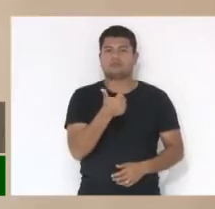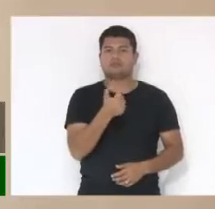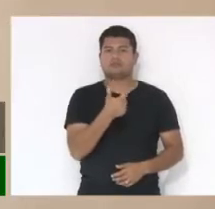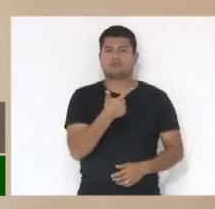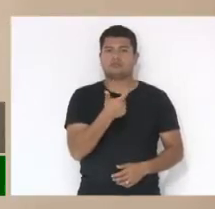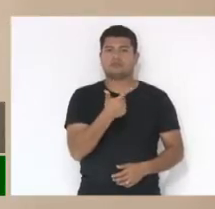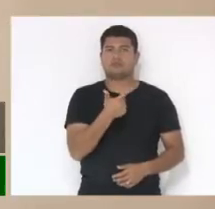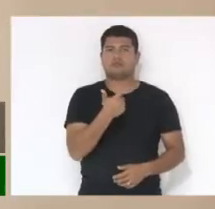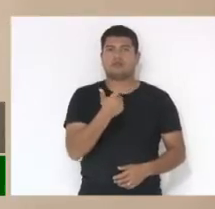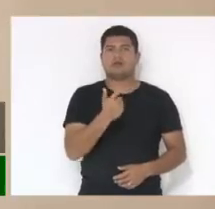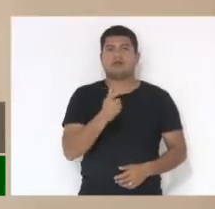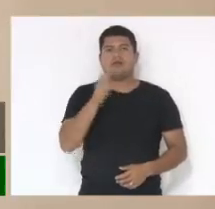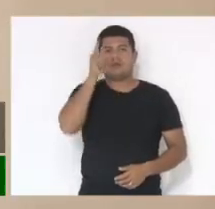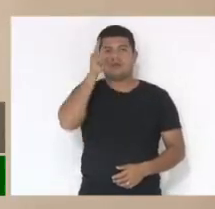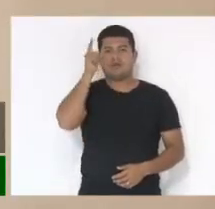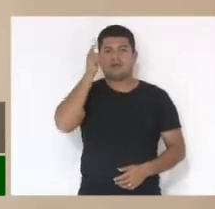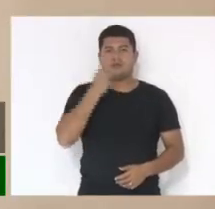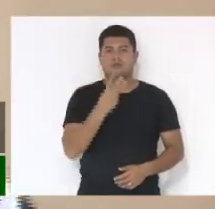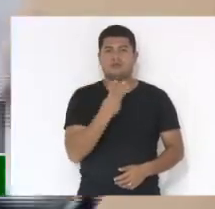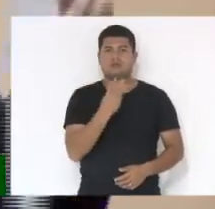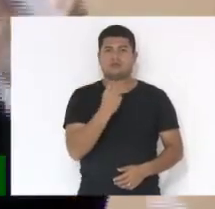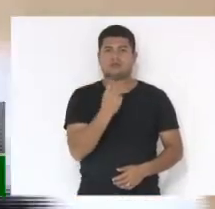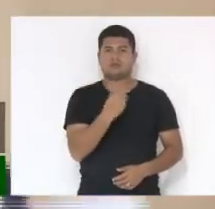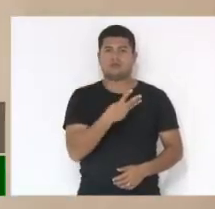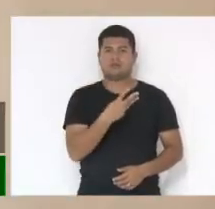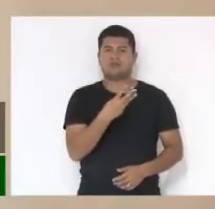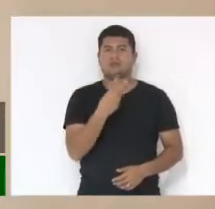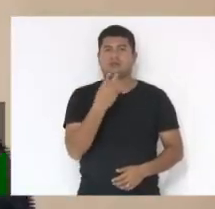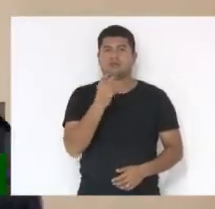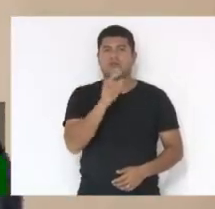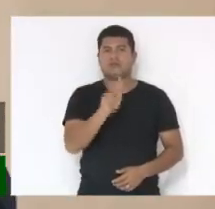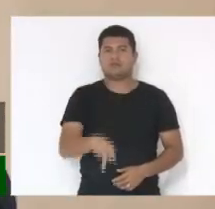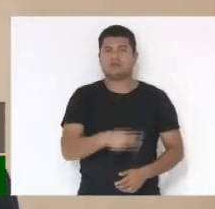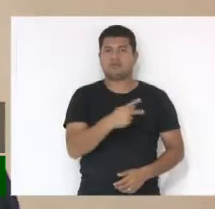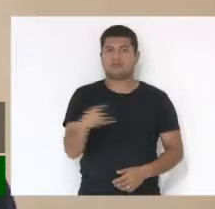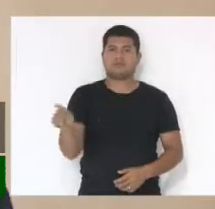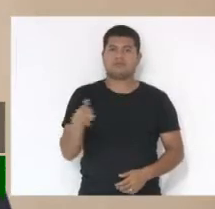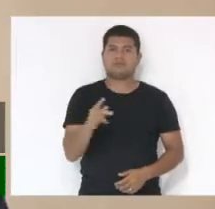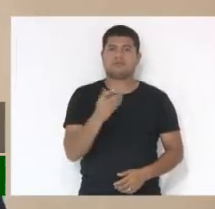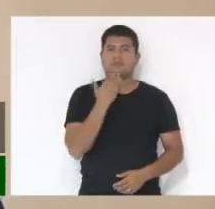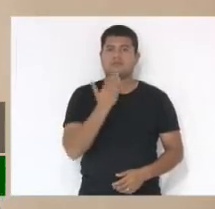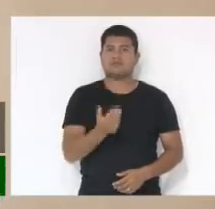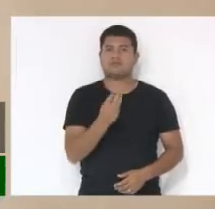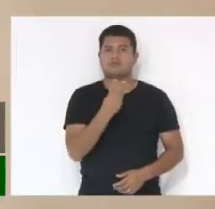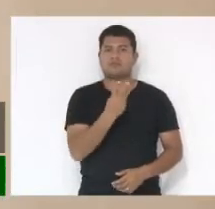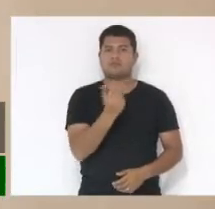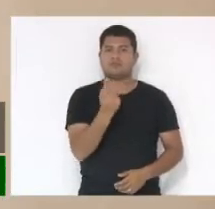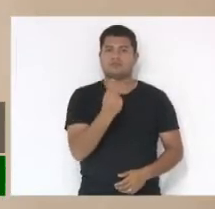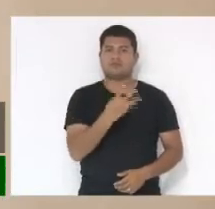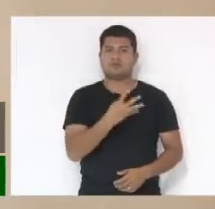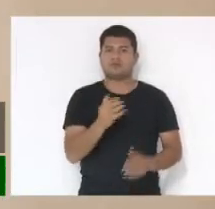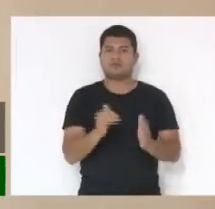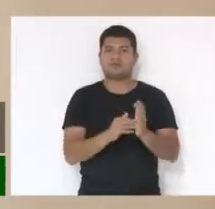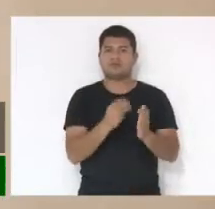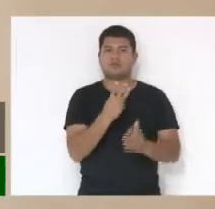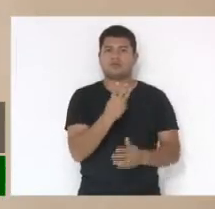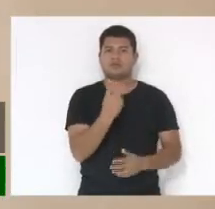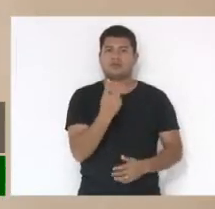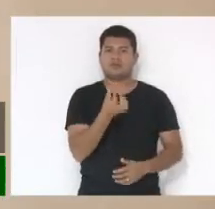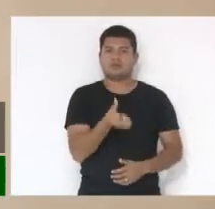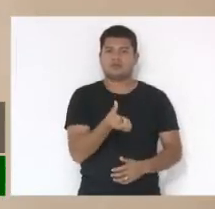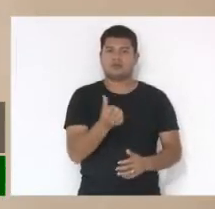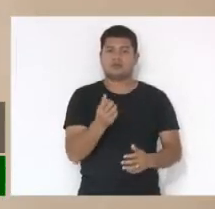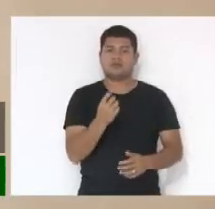Lércio Schuster. Requerimento 313, autoria deputado Padre Pedro Baldiceira. Requerimentos 314 a 316